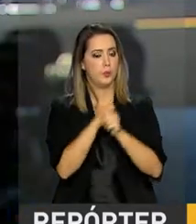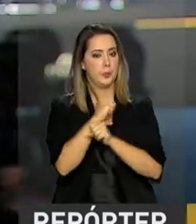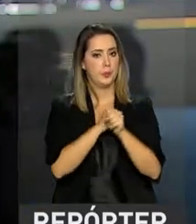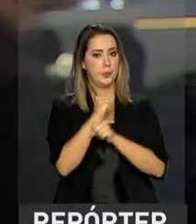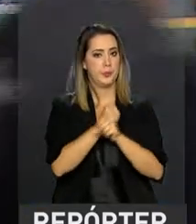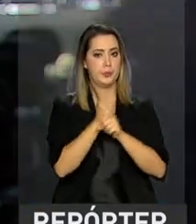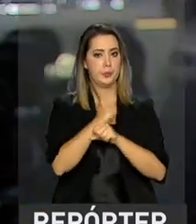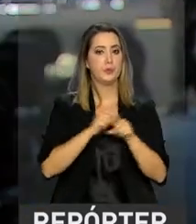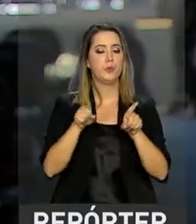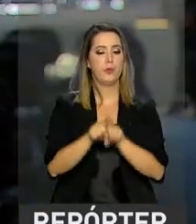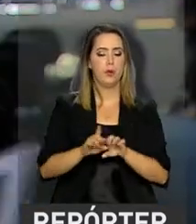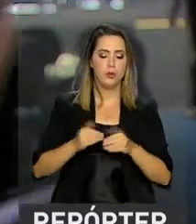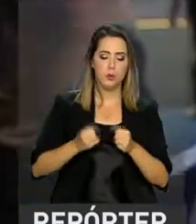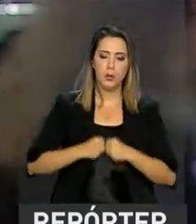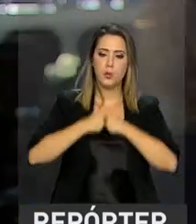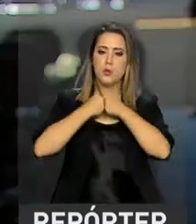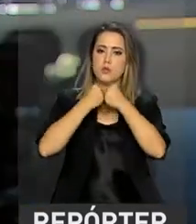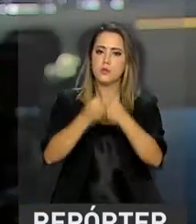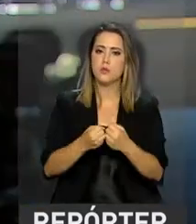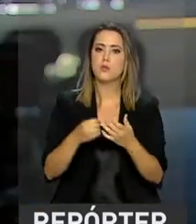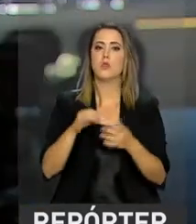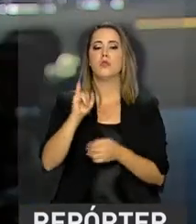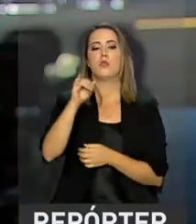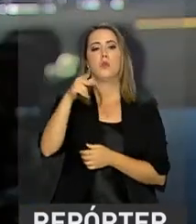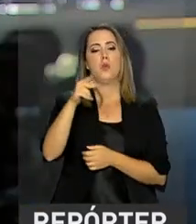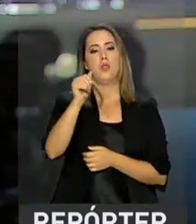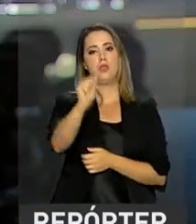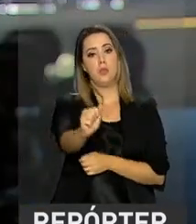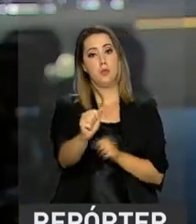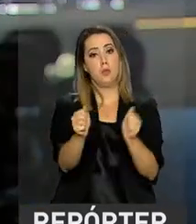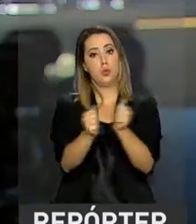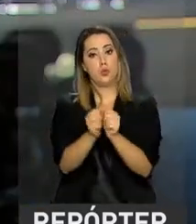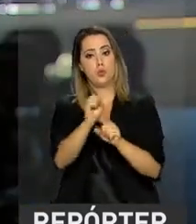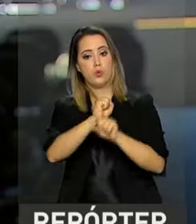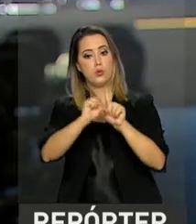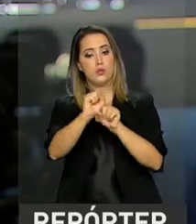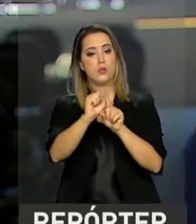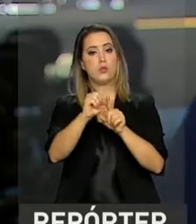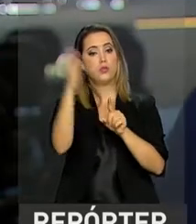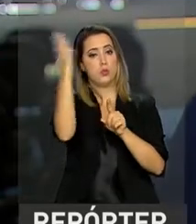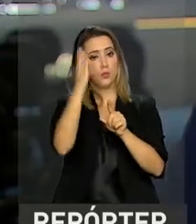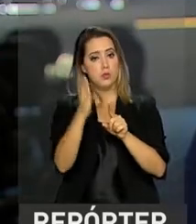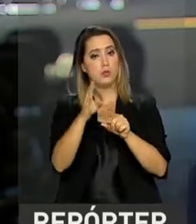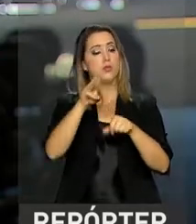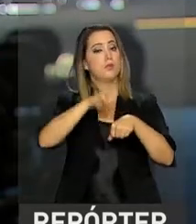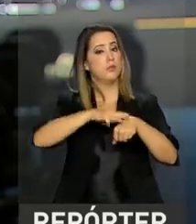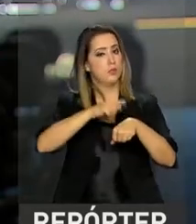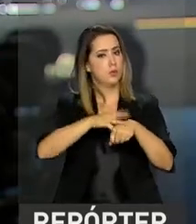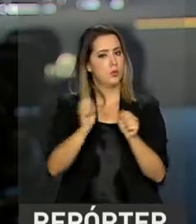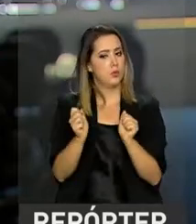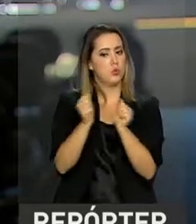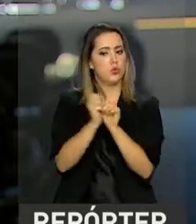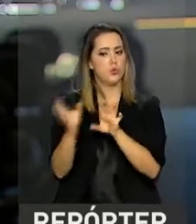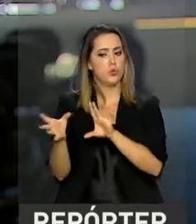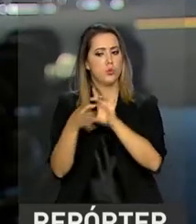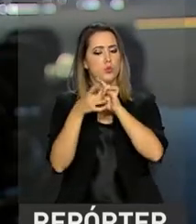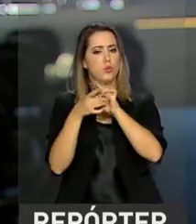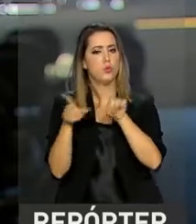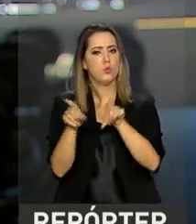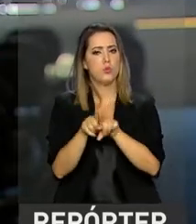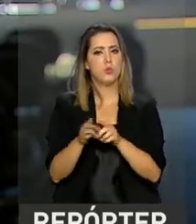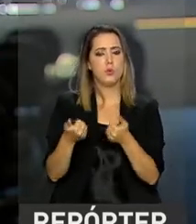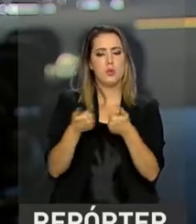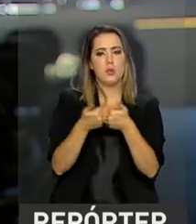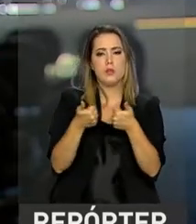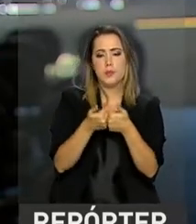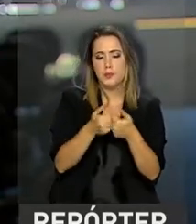uma iniciativa, um esforço que o INPA e a Sociedade Brasileira de Matemática estão fazendo para aproximar a matemática da